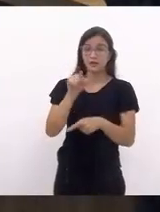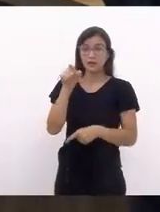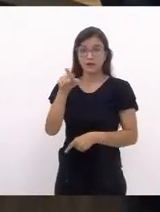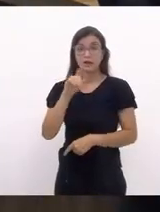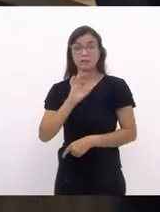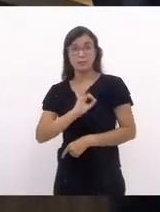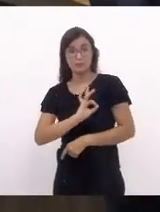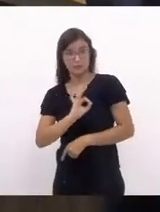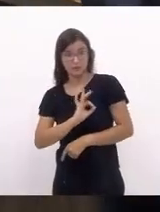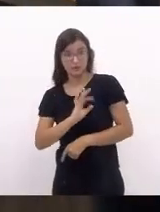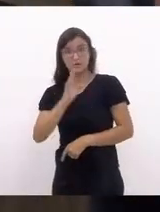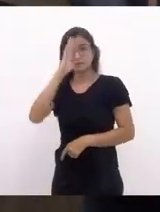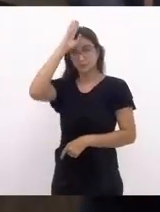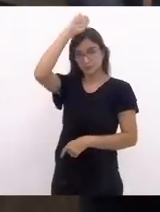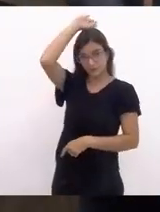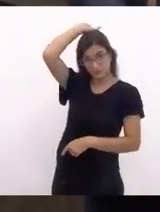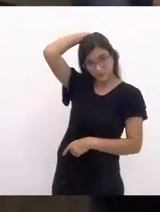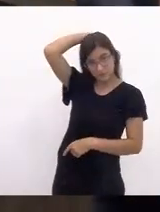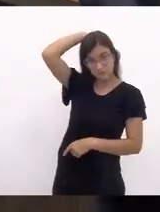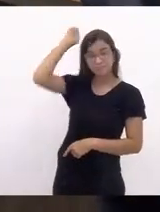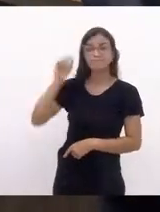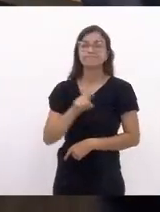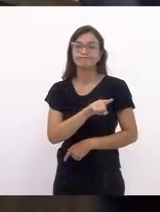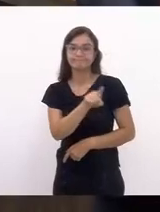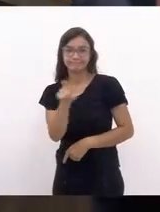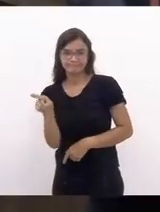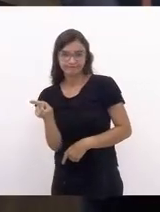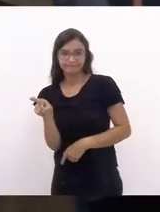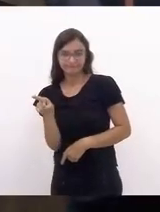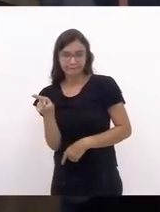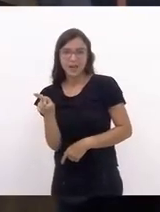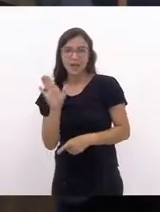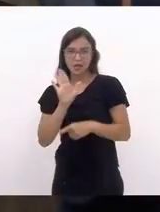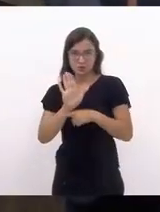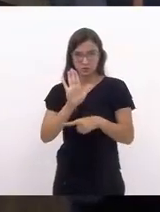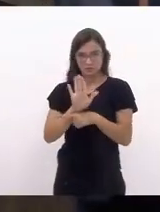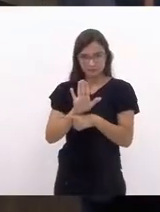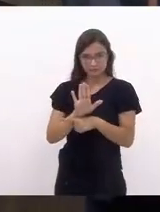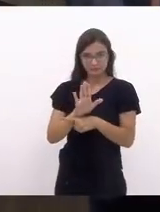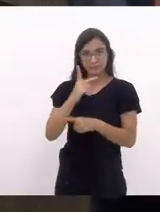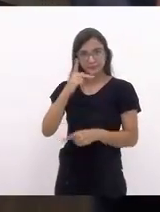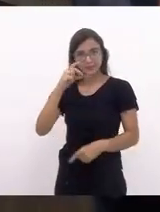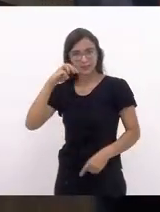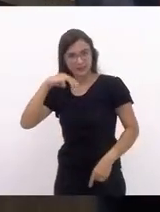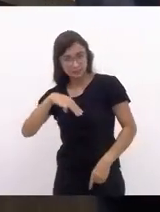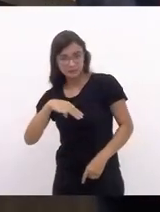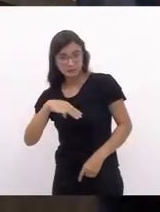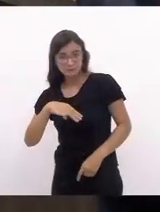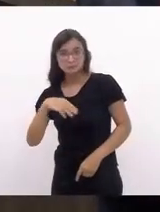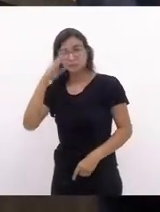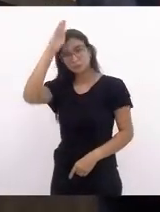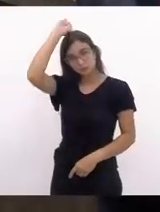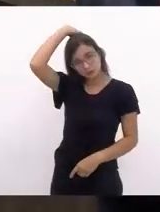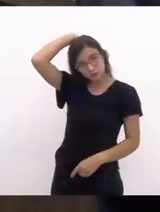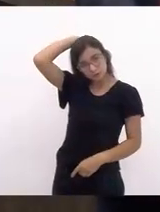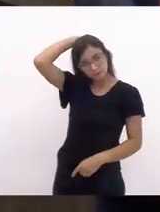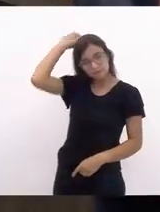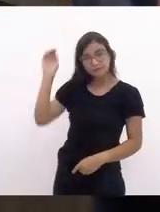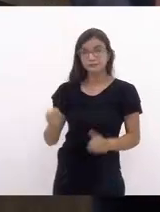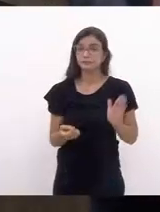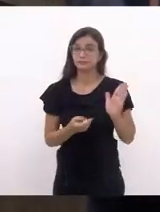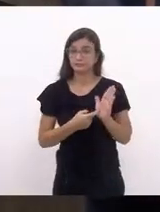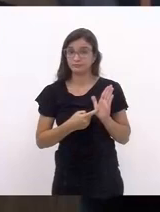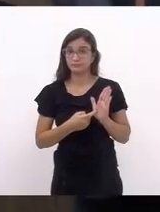militares bombeiros e os militares da Polícia Militar e na conta do parlamento